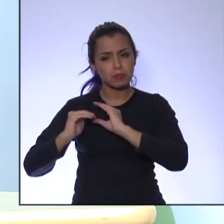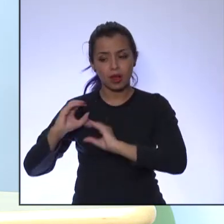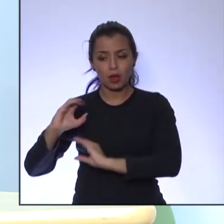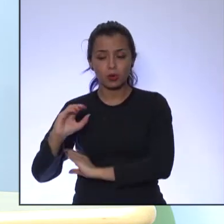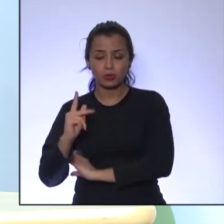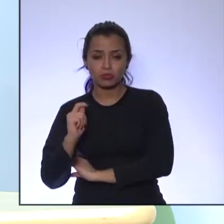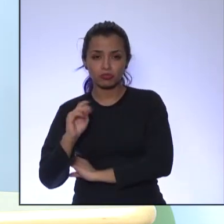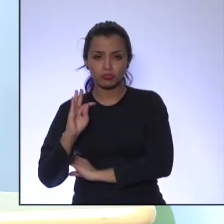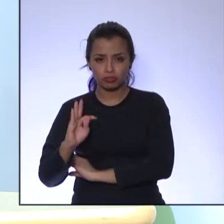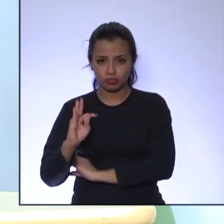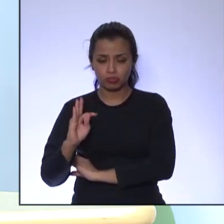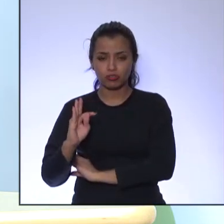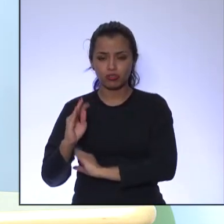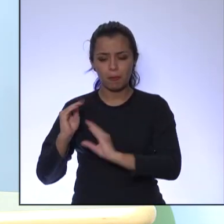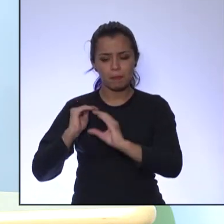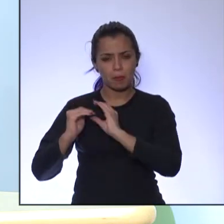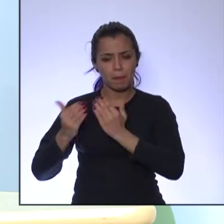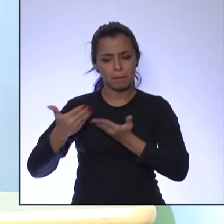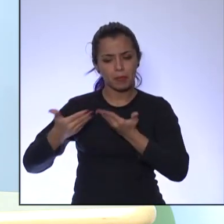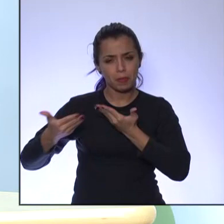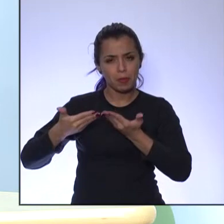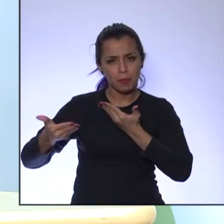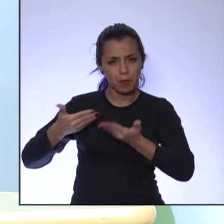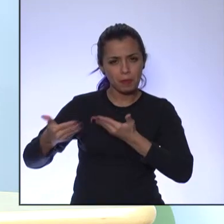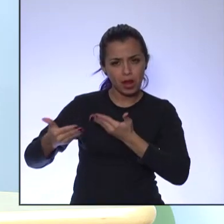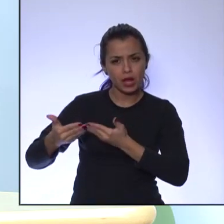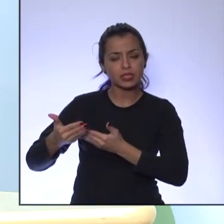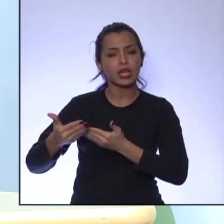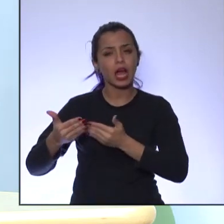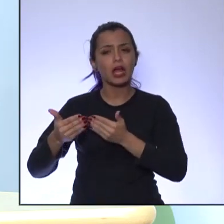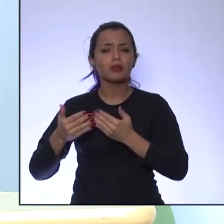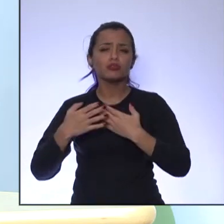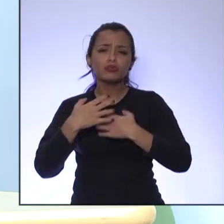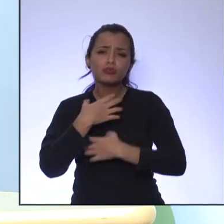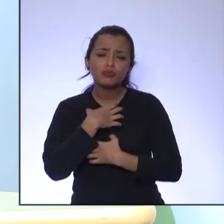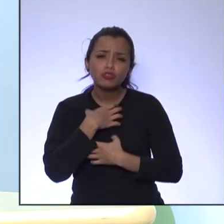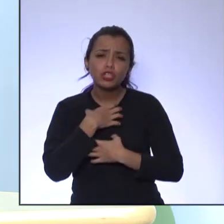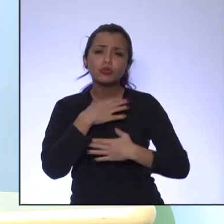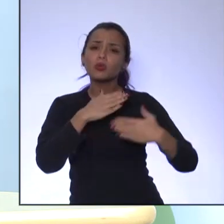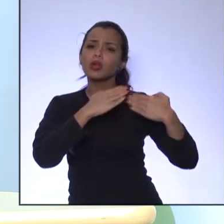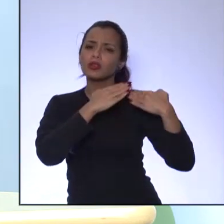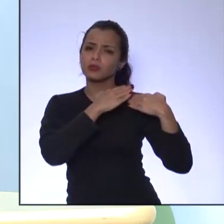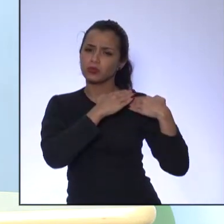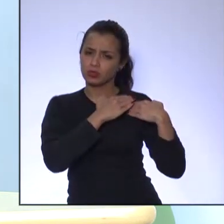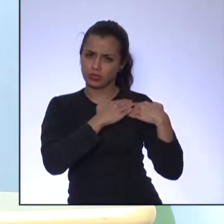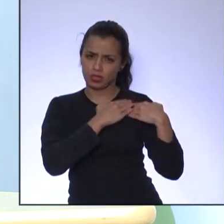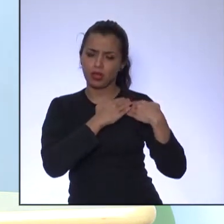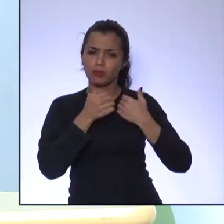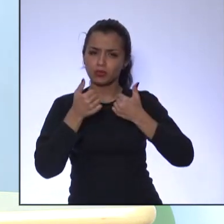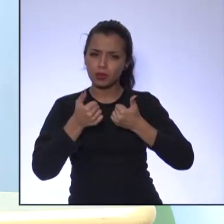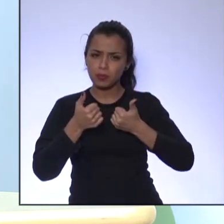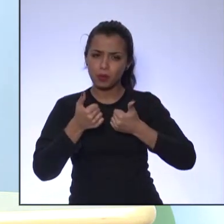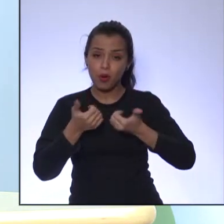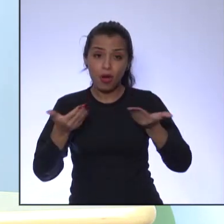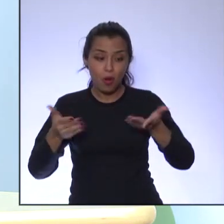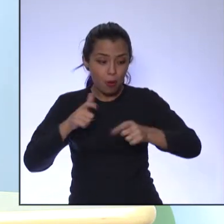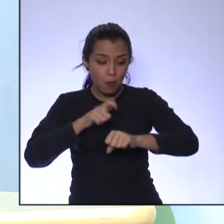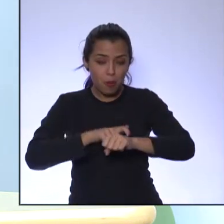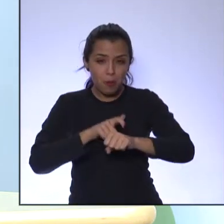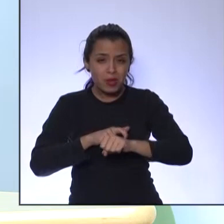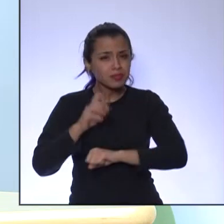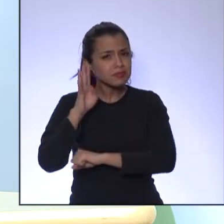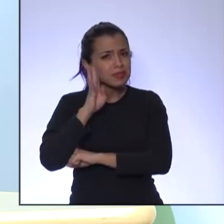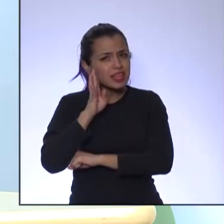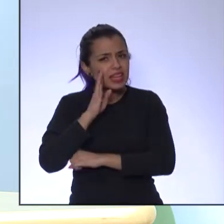de vocês. Utilizem esse chat de forma responsável. É um momento tão bacana, tão legal de troca de informações.